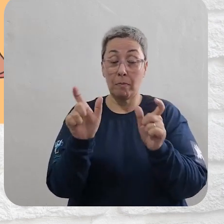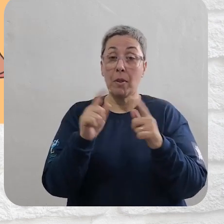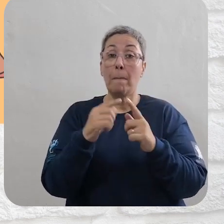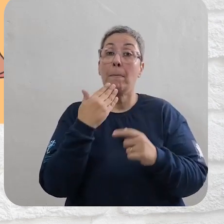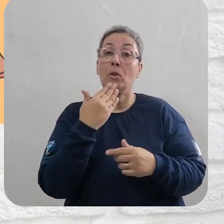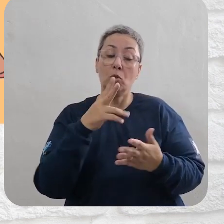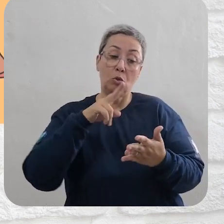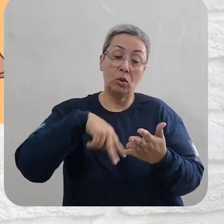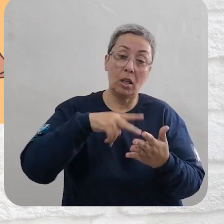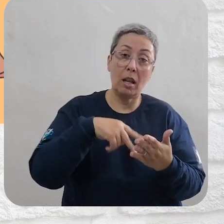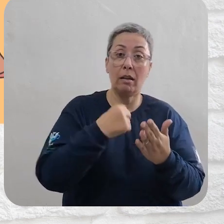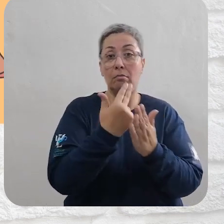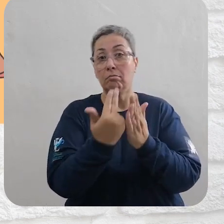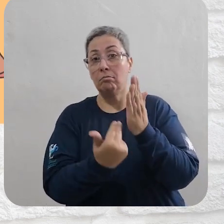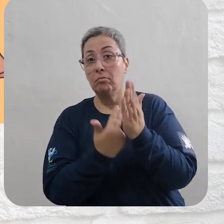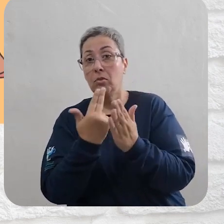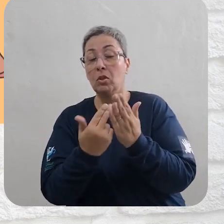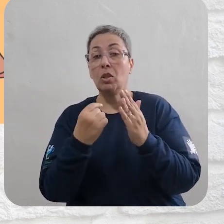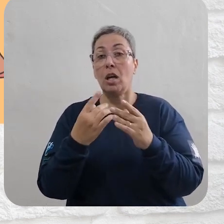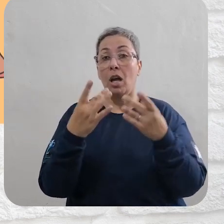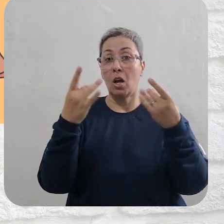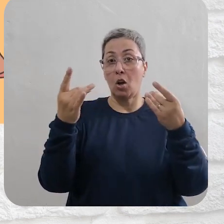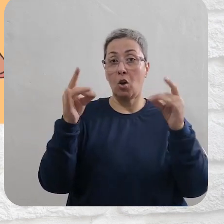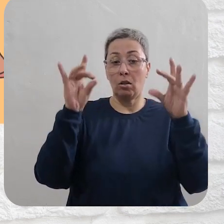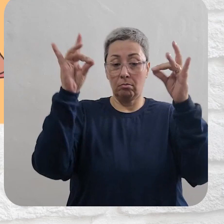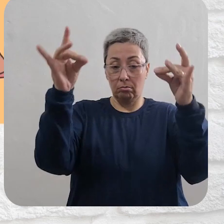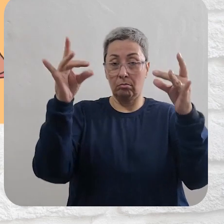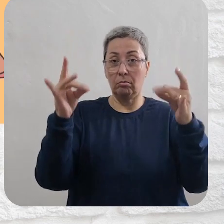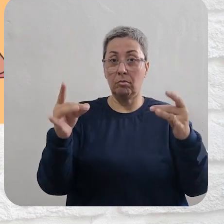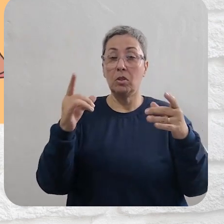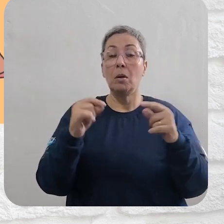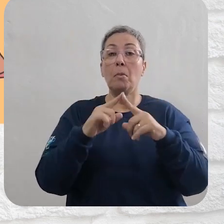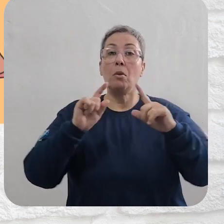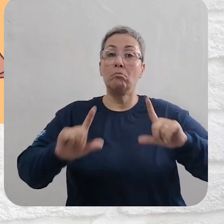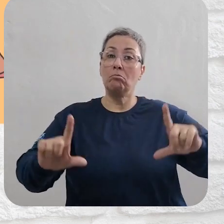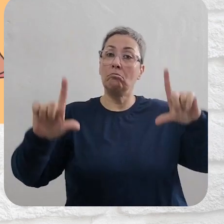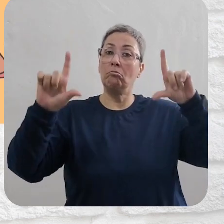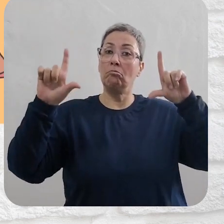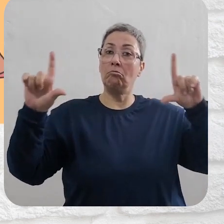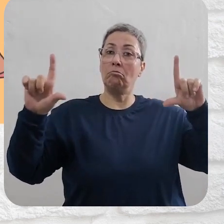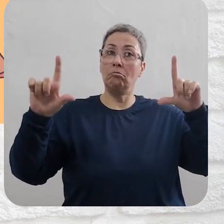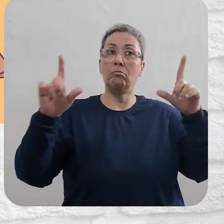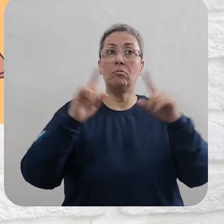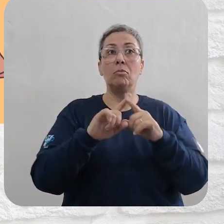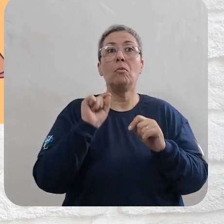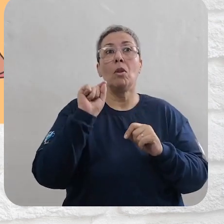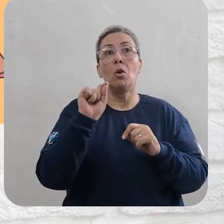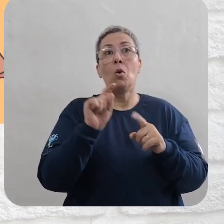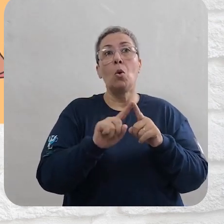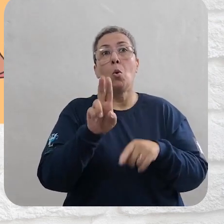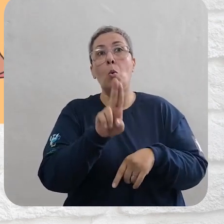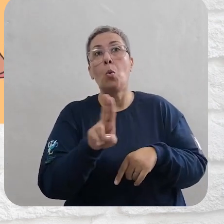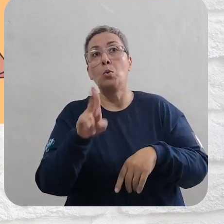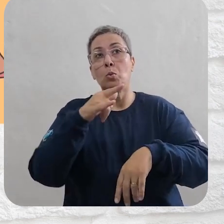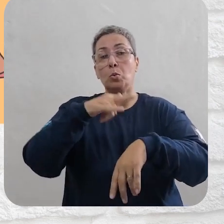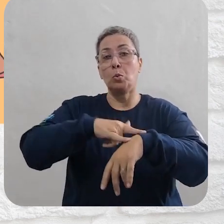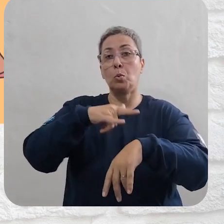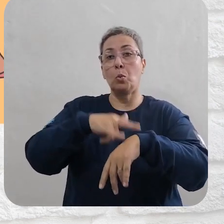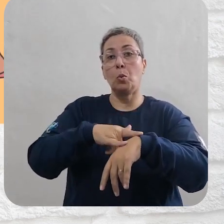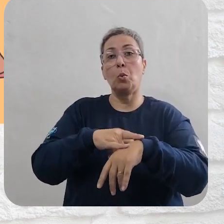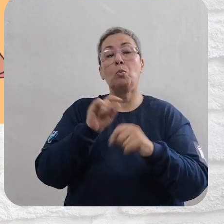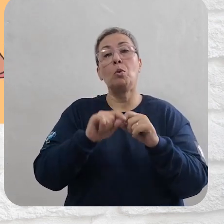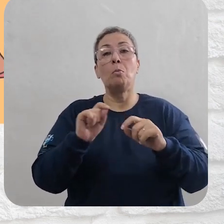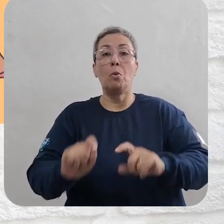pedir para lerem, desenharem e colarem, produzindo um cartaz. Cartazes para uso no